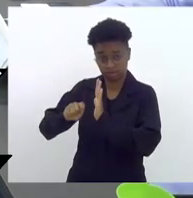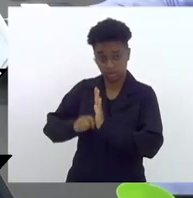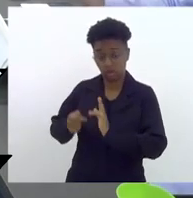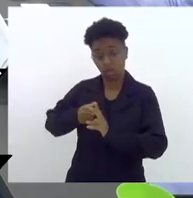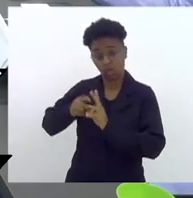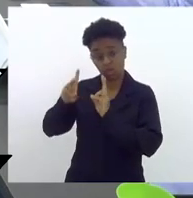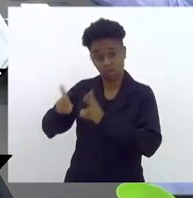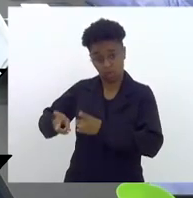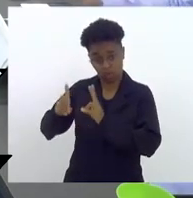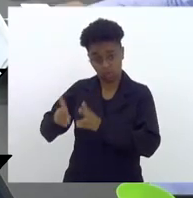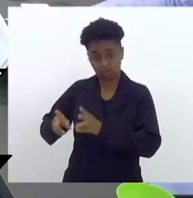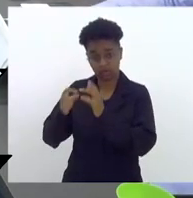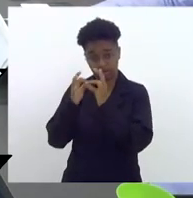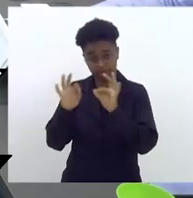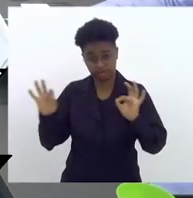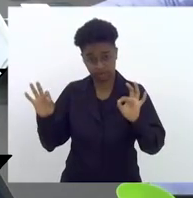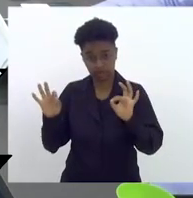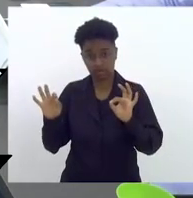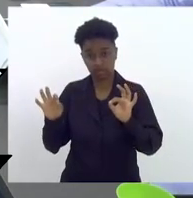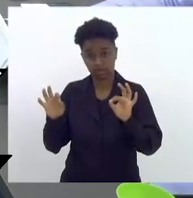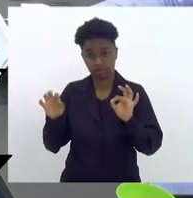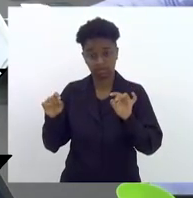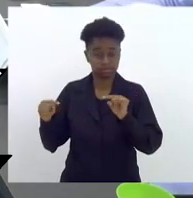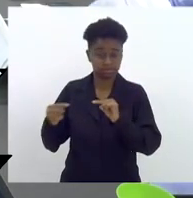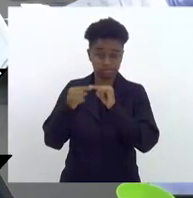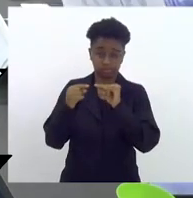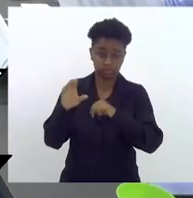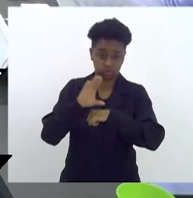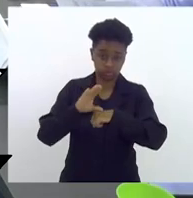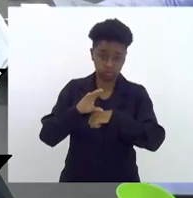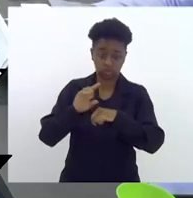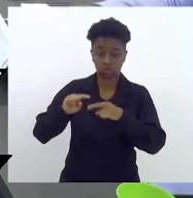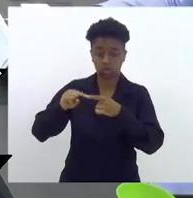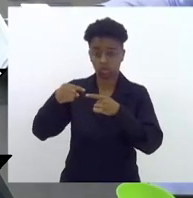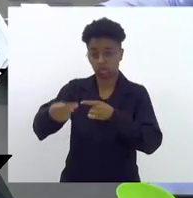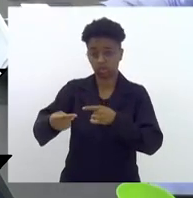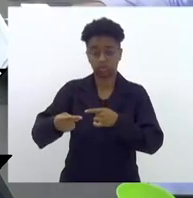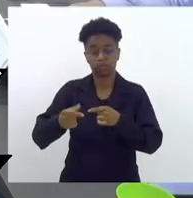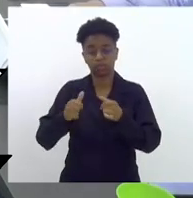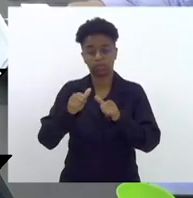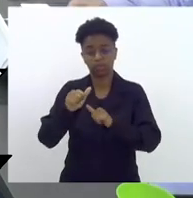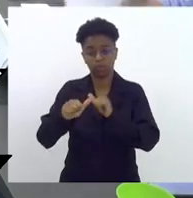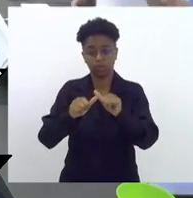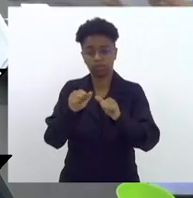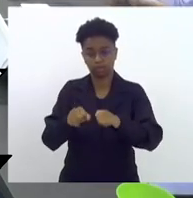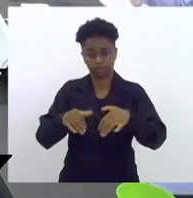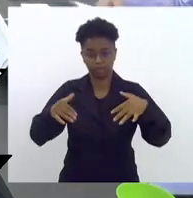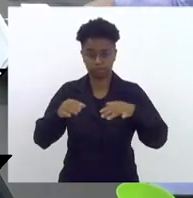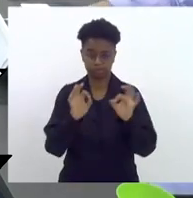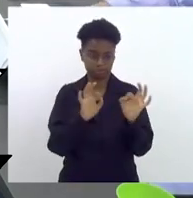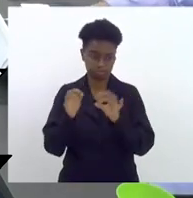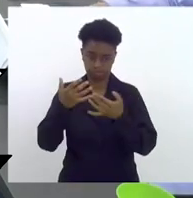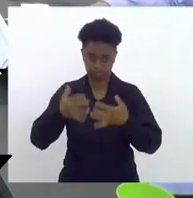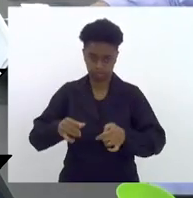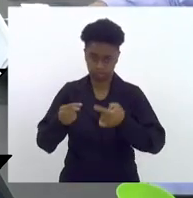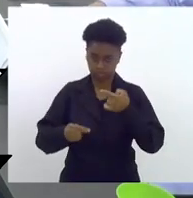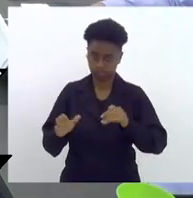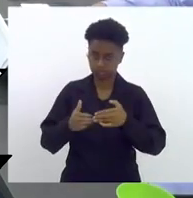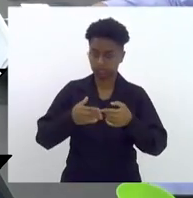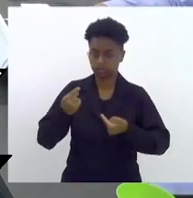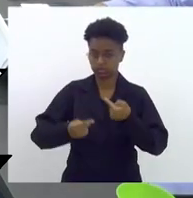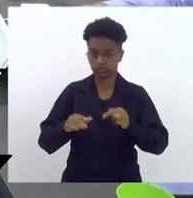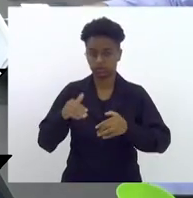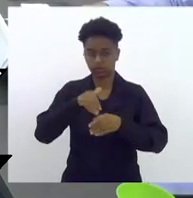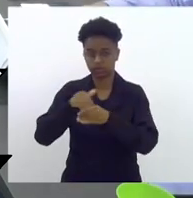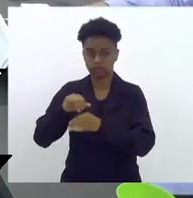manter a questão da forma pela constitucionalidade e a gente altera em plenário Ok então não havendo Quem Queira discutir encerrar a discussão e